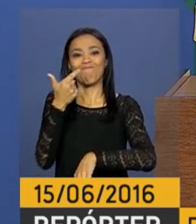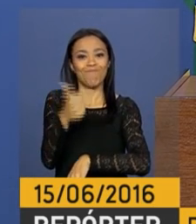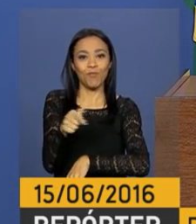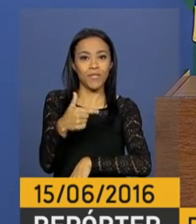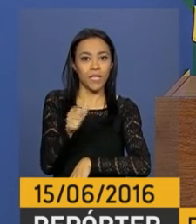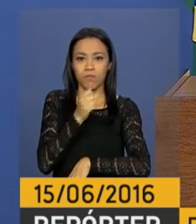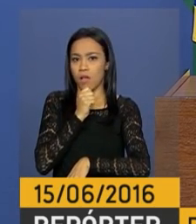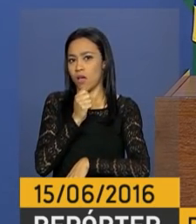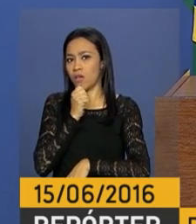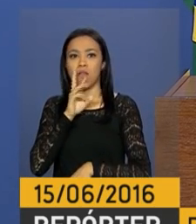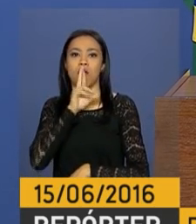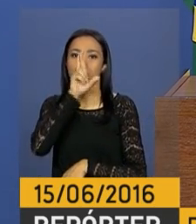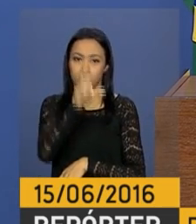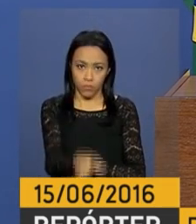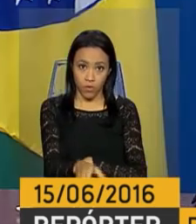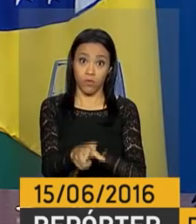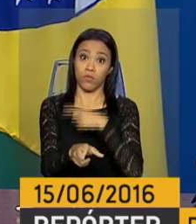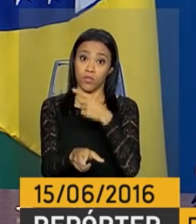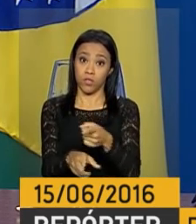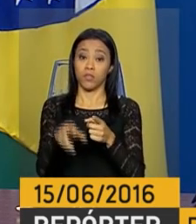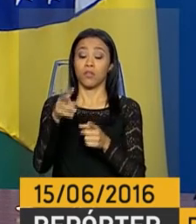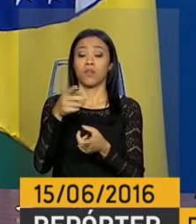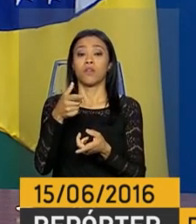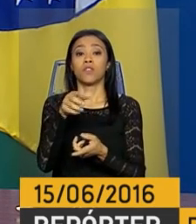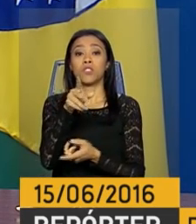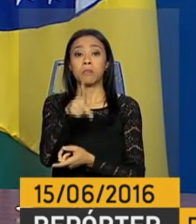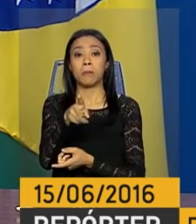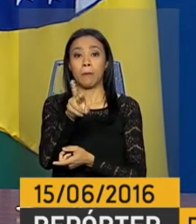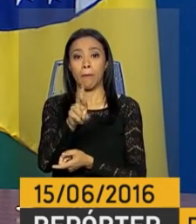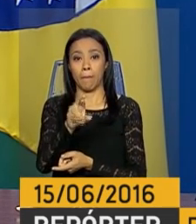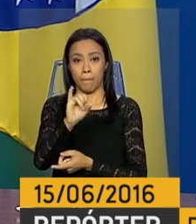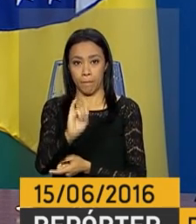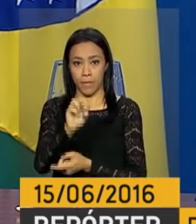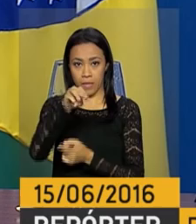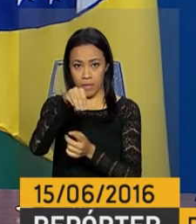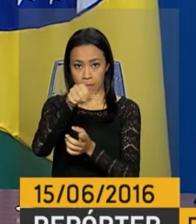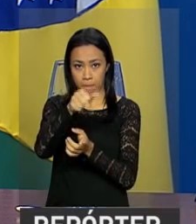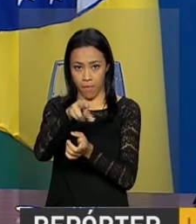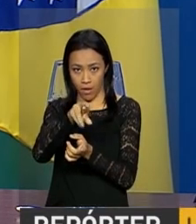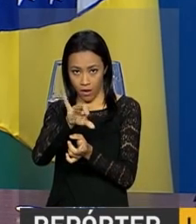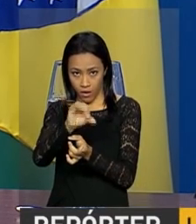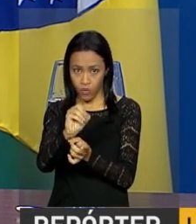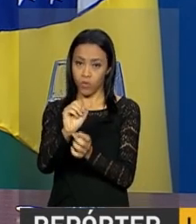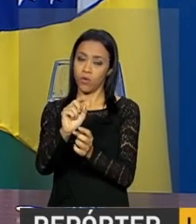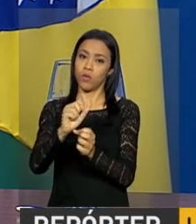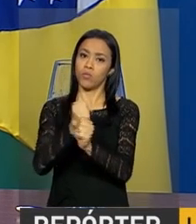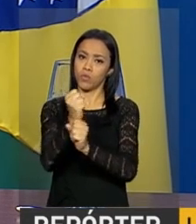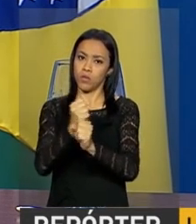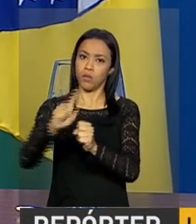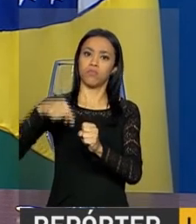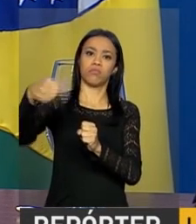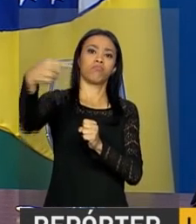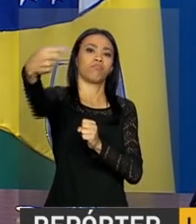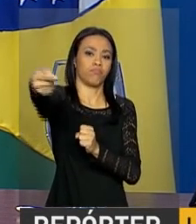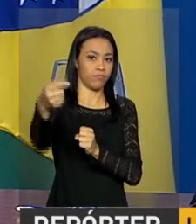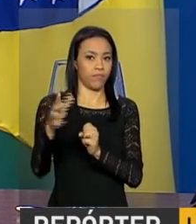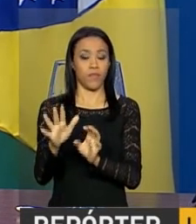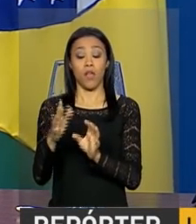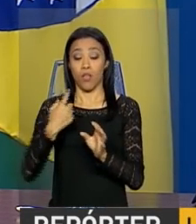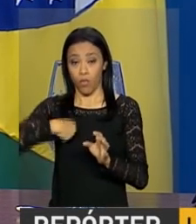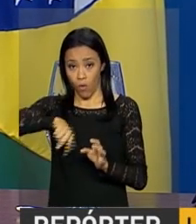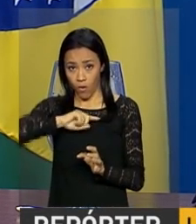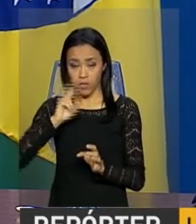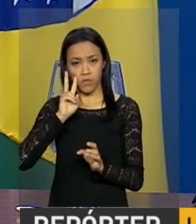resultado primário para os próximos anos. Ah, nós estamos avaliando, evidentemente, a